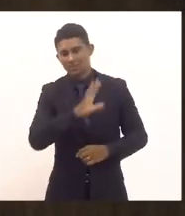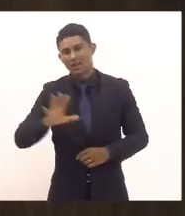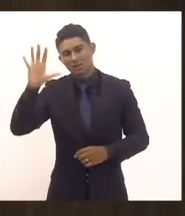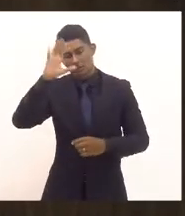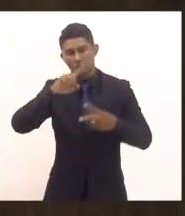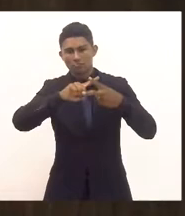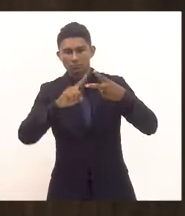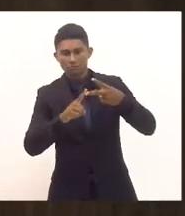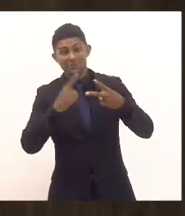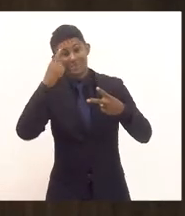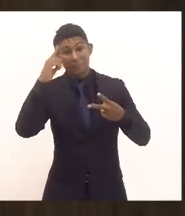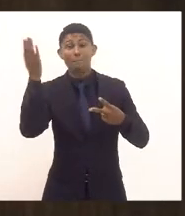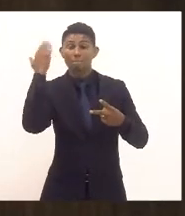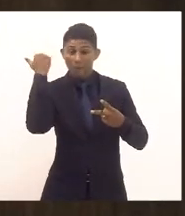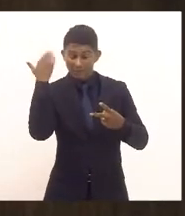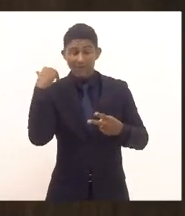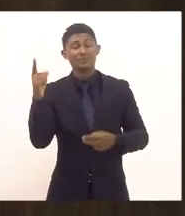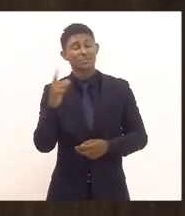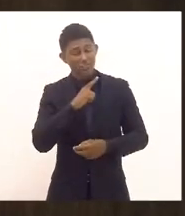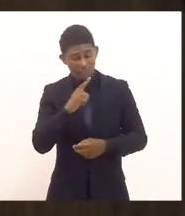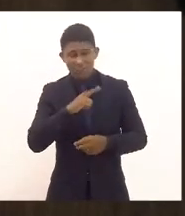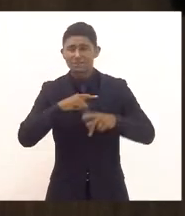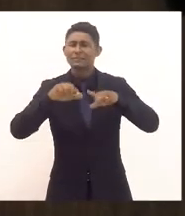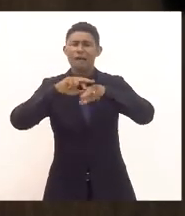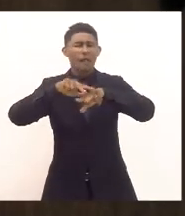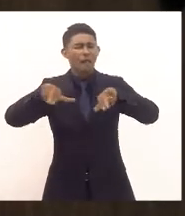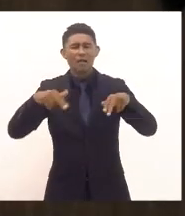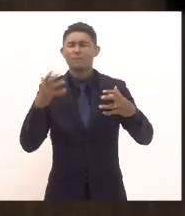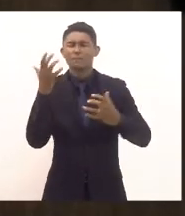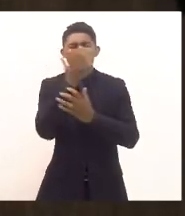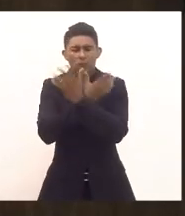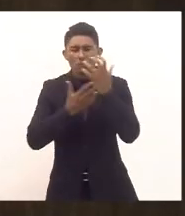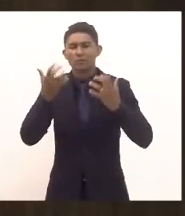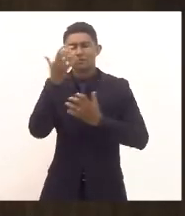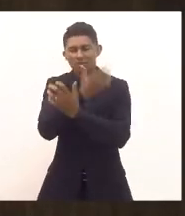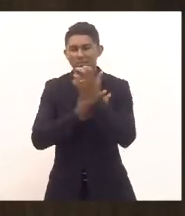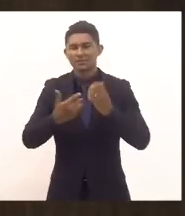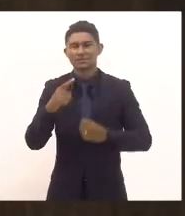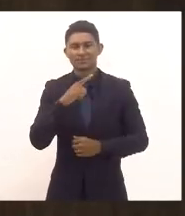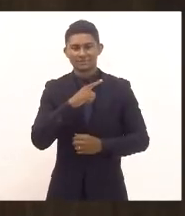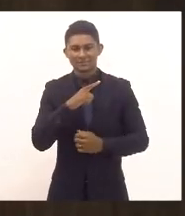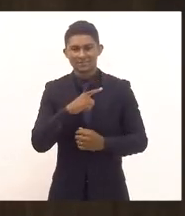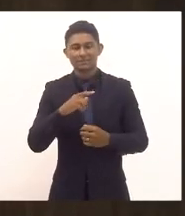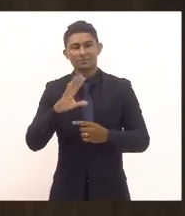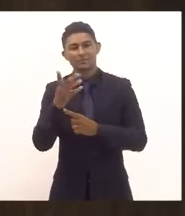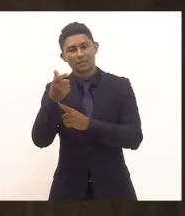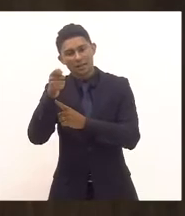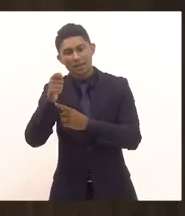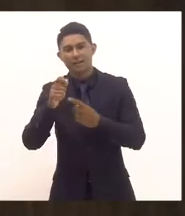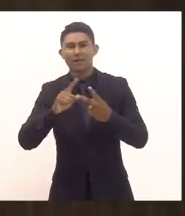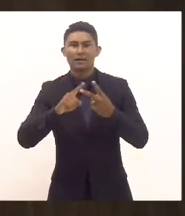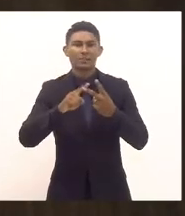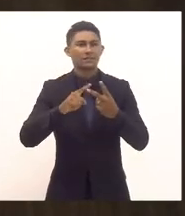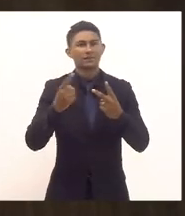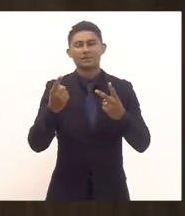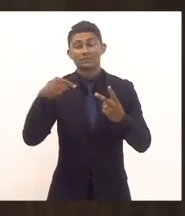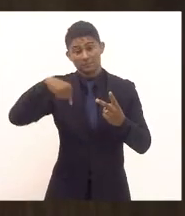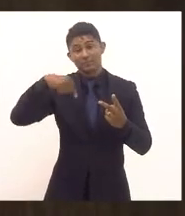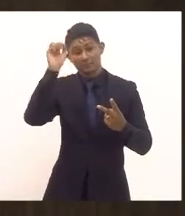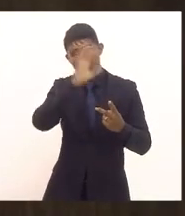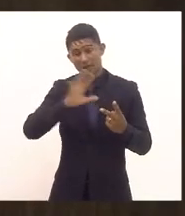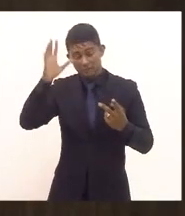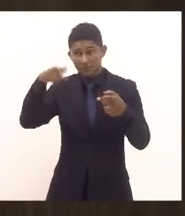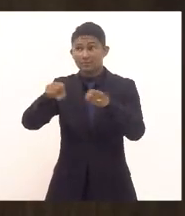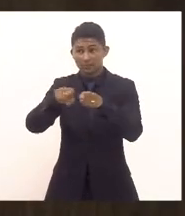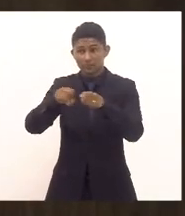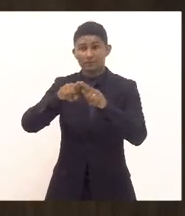grandes quadros grandes expoentes da música das Artes para o Brasil